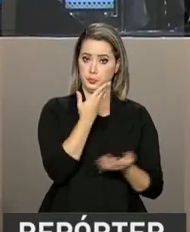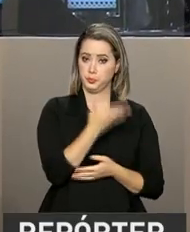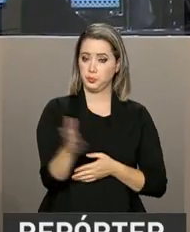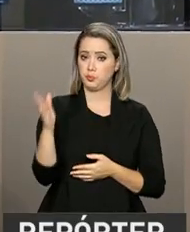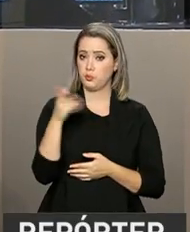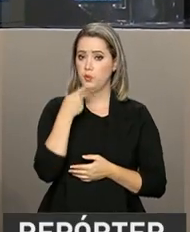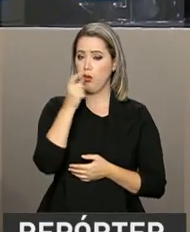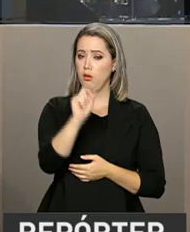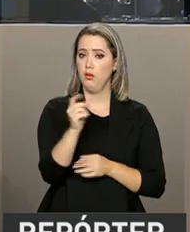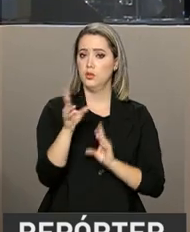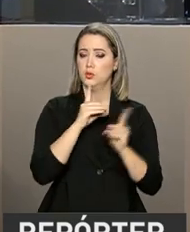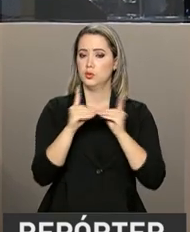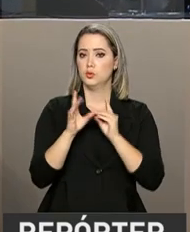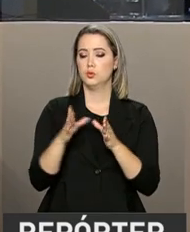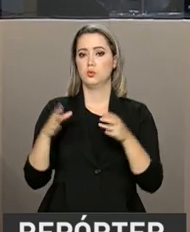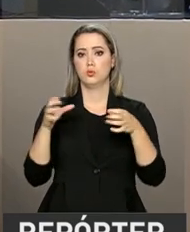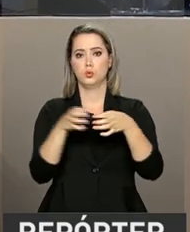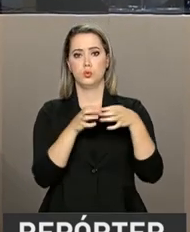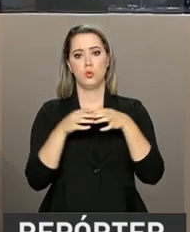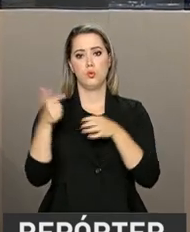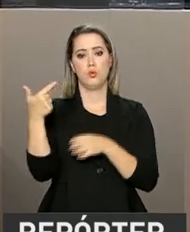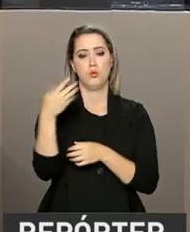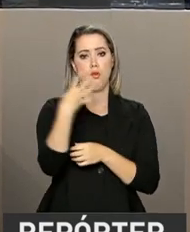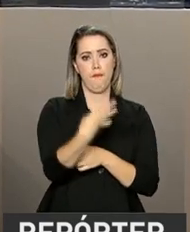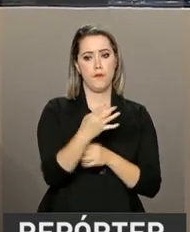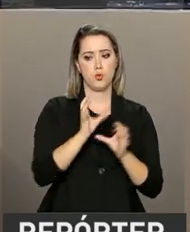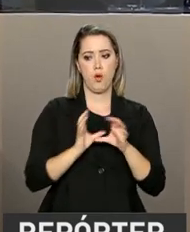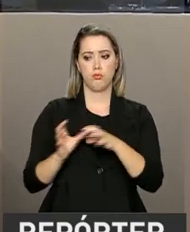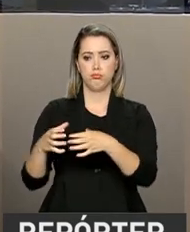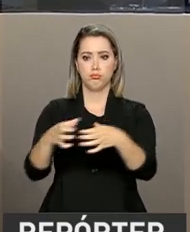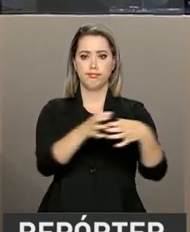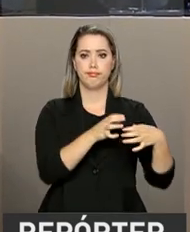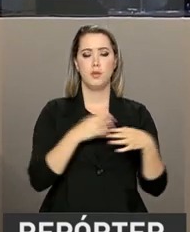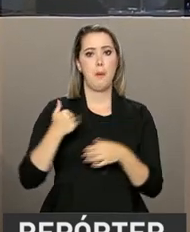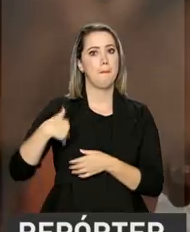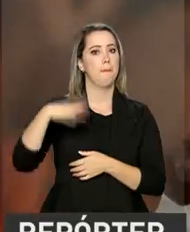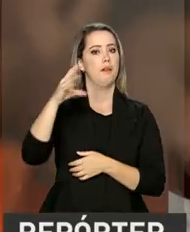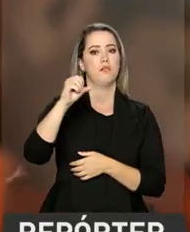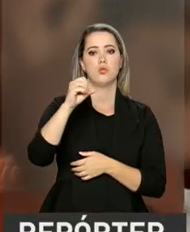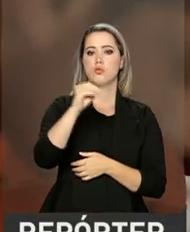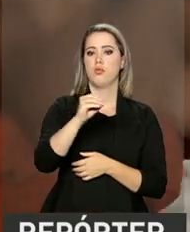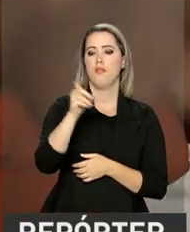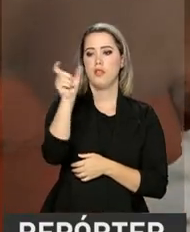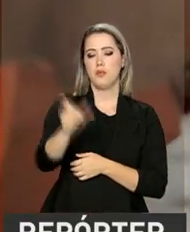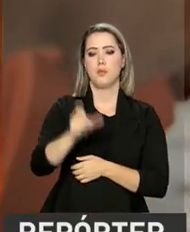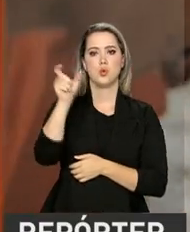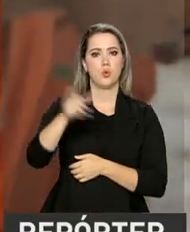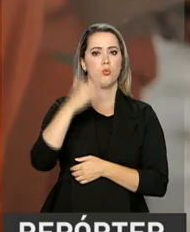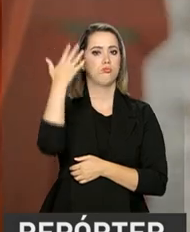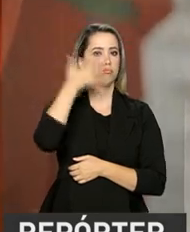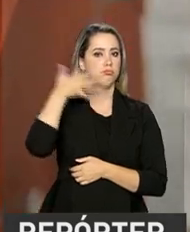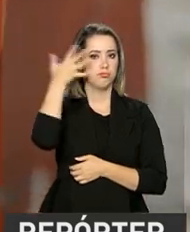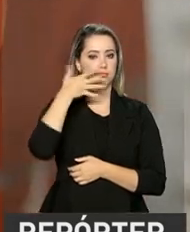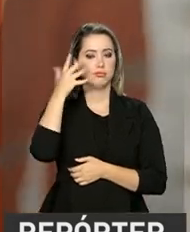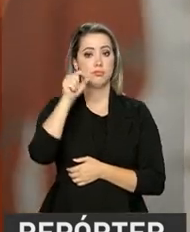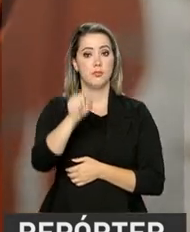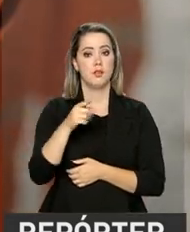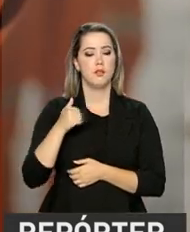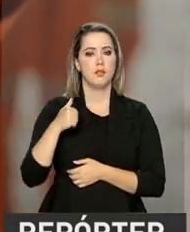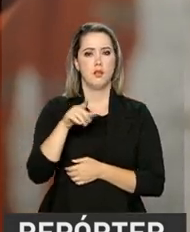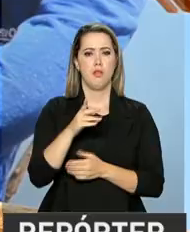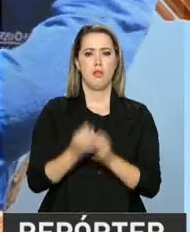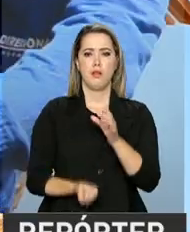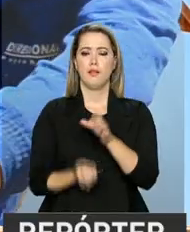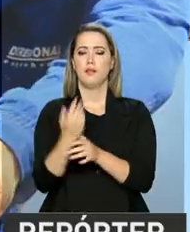discussões vão ser divididas em 24 painéis com mais de 90 palestrantes. O setor da construção no país emprega mais